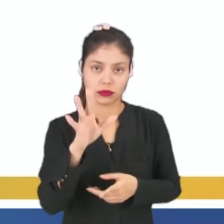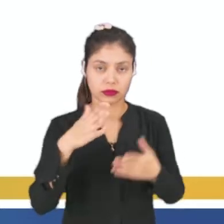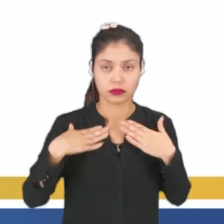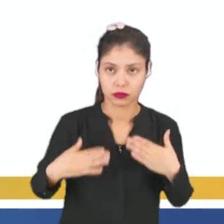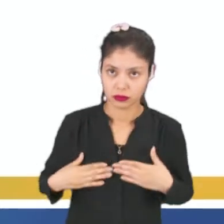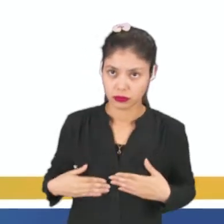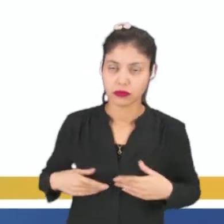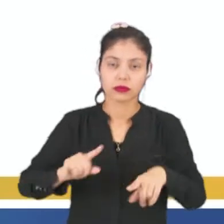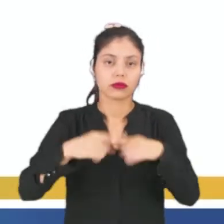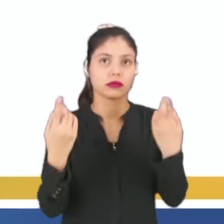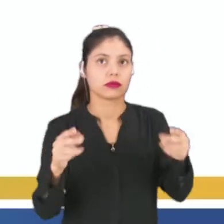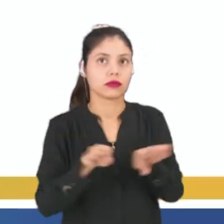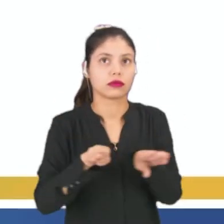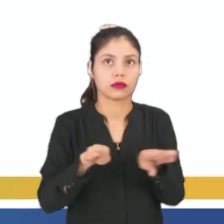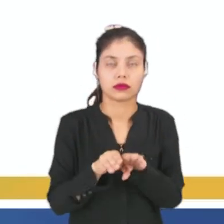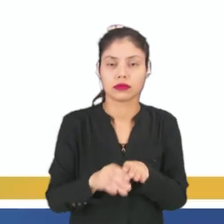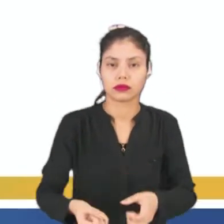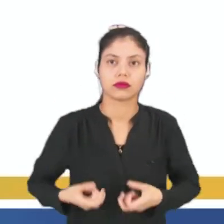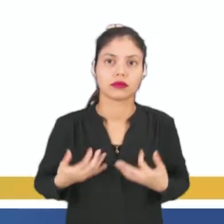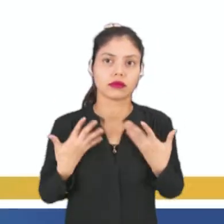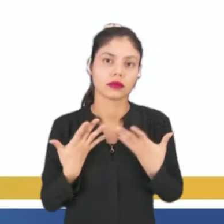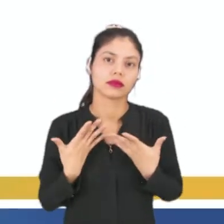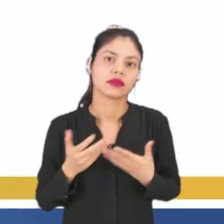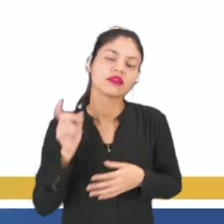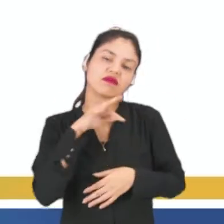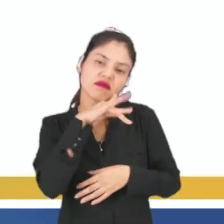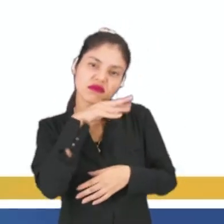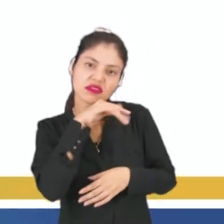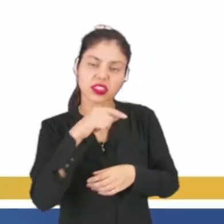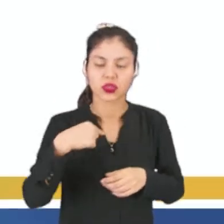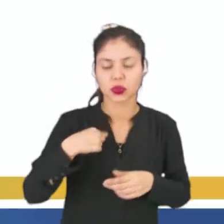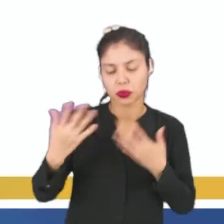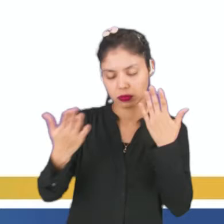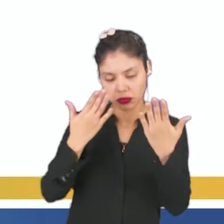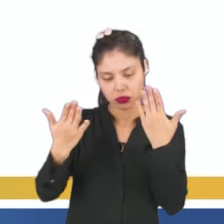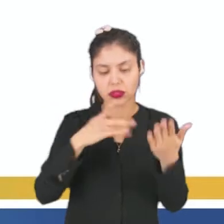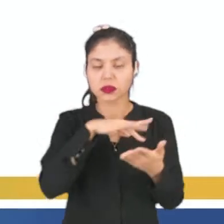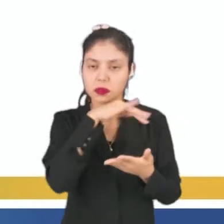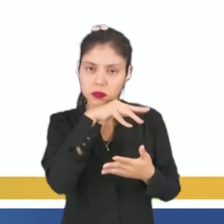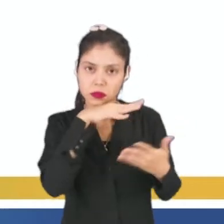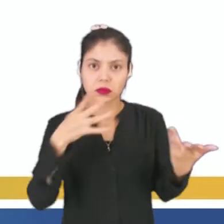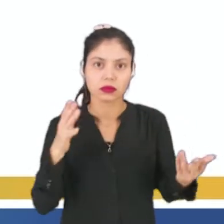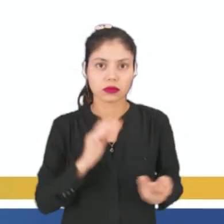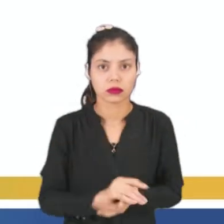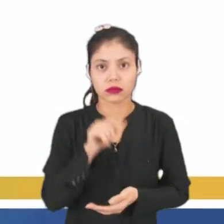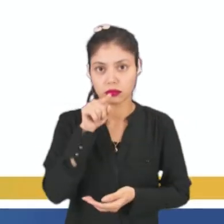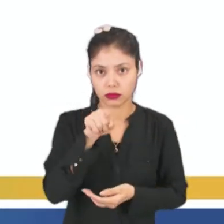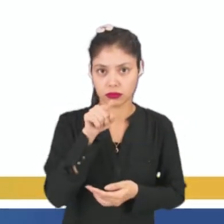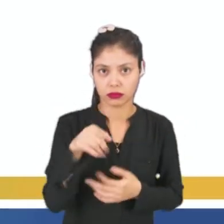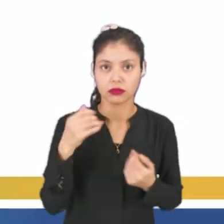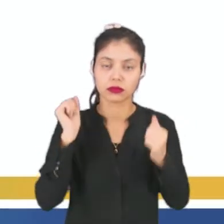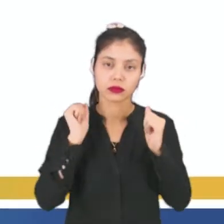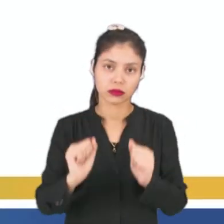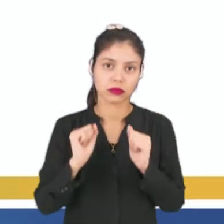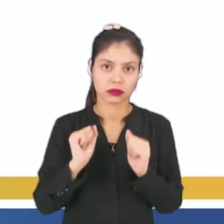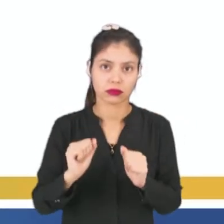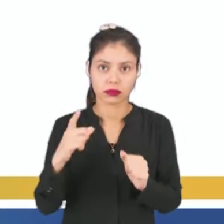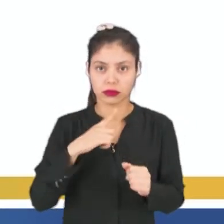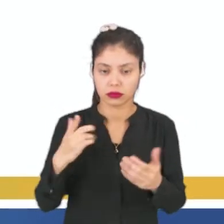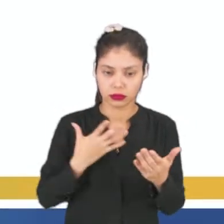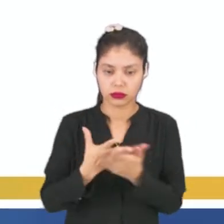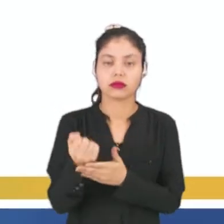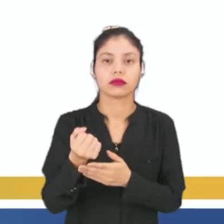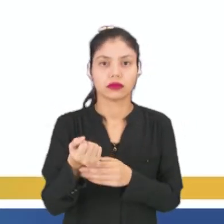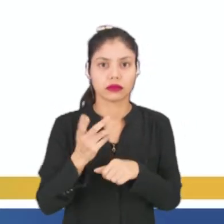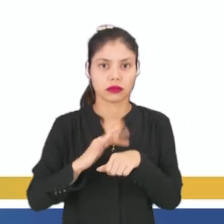físico, mas se você estiver emocionalmente abalado, com o seu psicológico abalado, você poderá adquirir